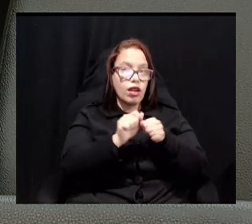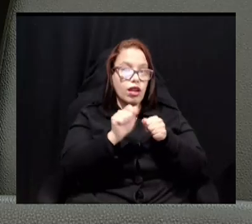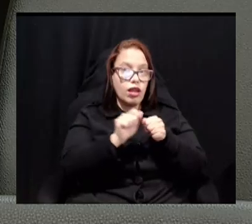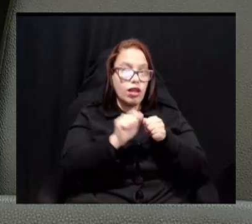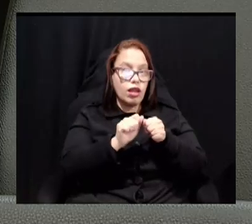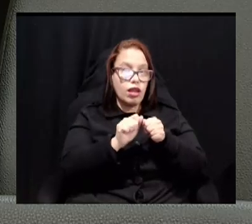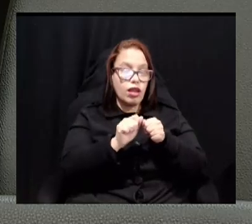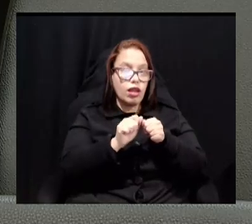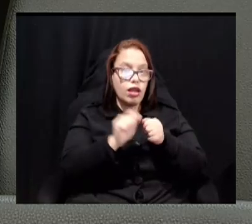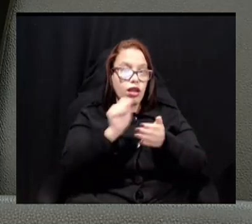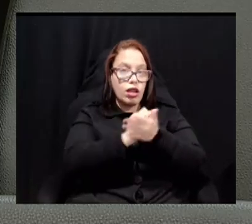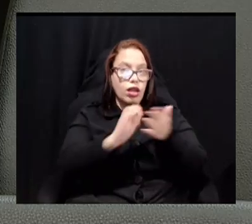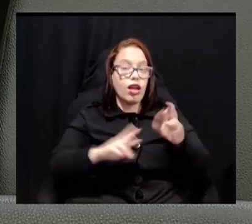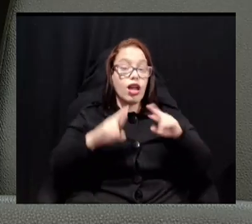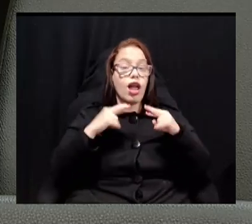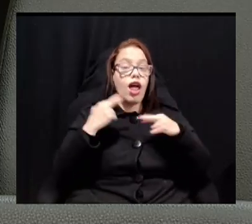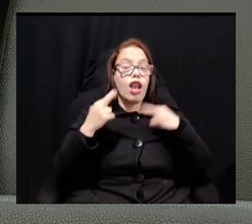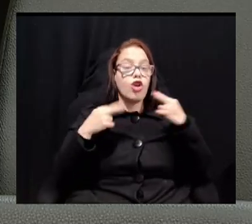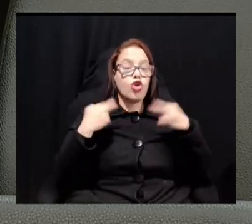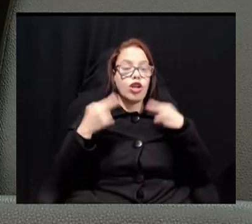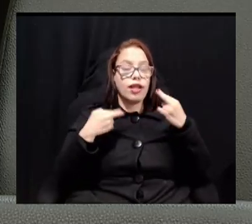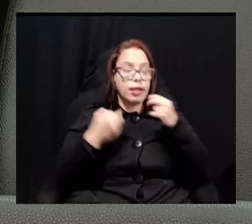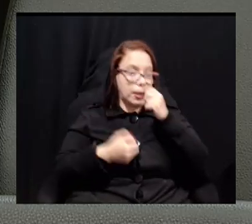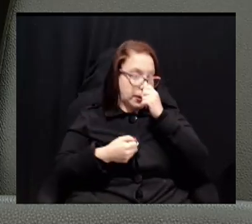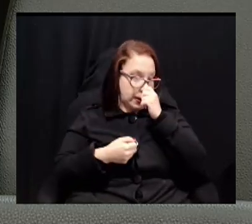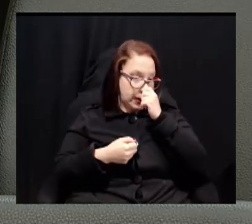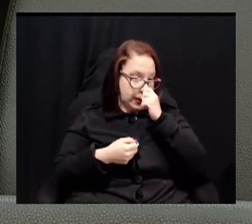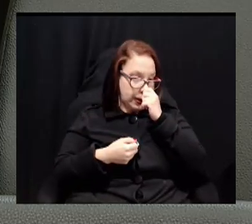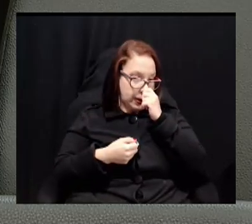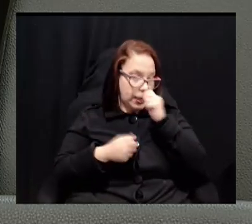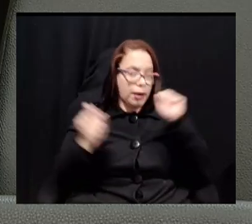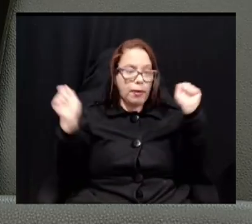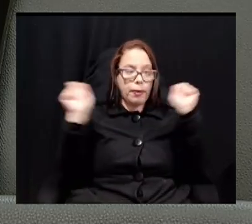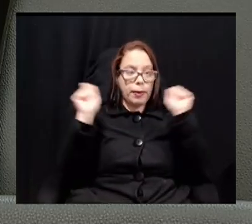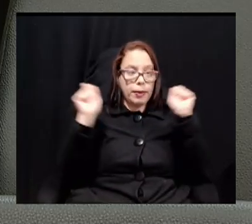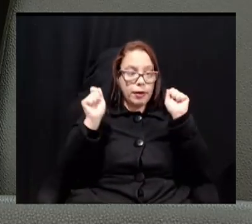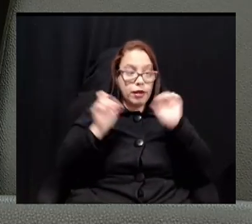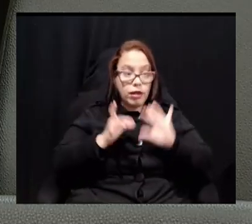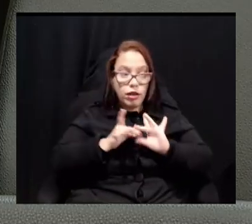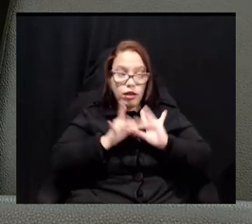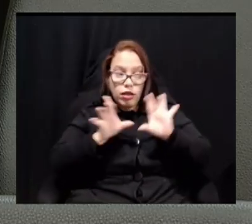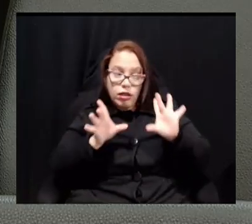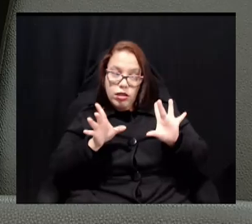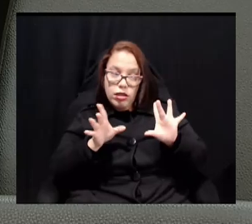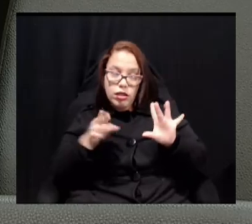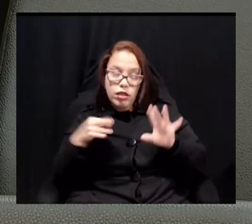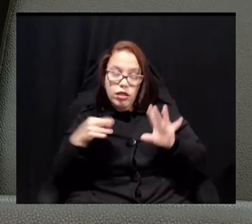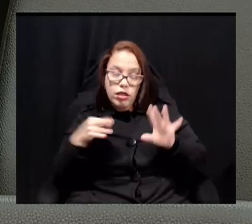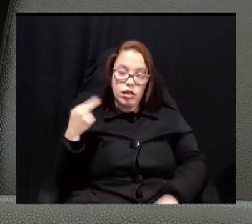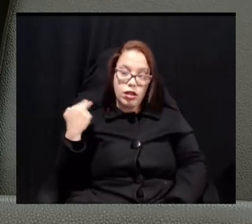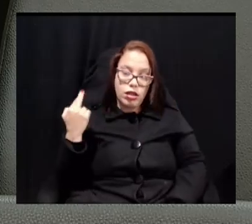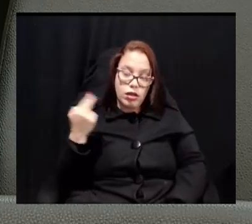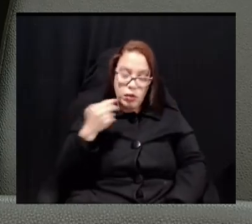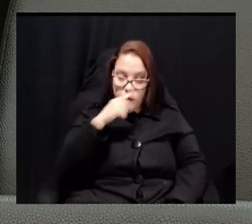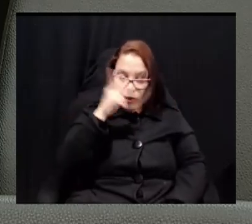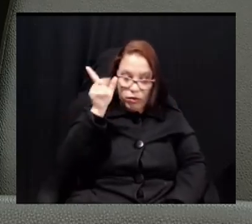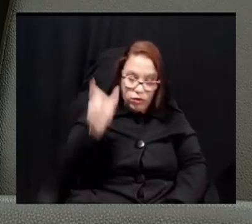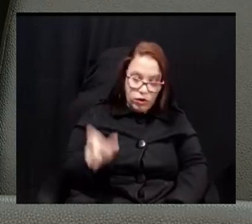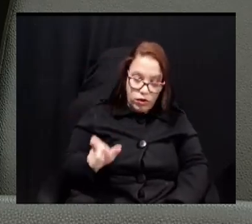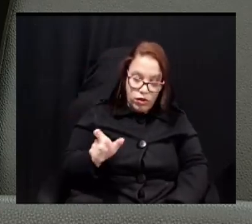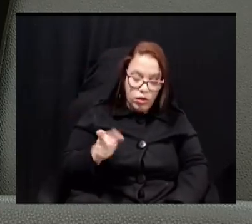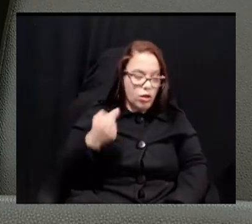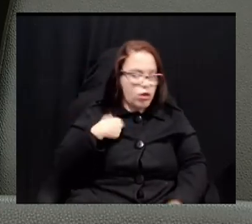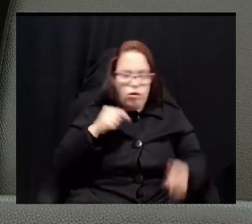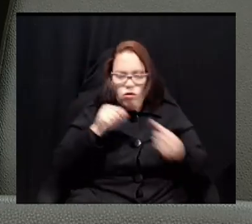atividades religiosas. A manifestação espontânea da religiosidade da pessoa, eu não sou contra, eu acho que tem que